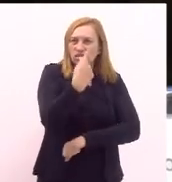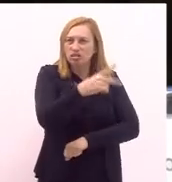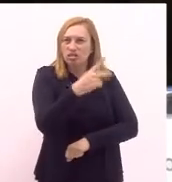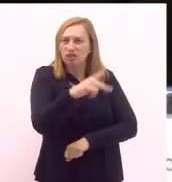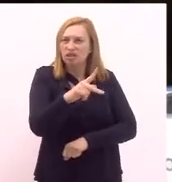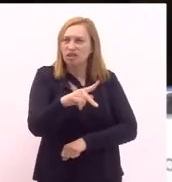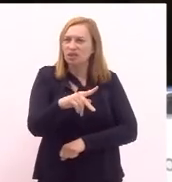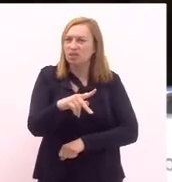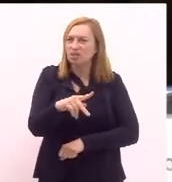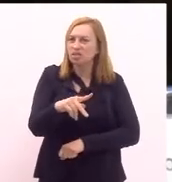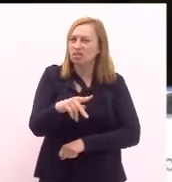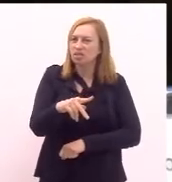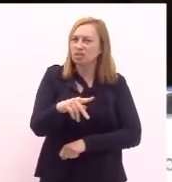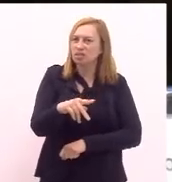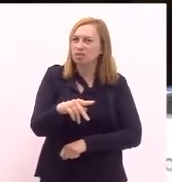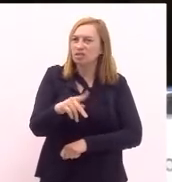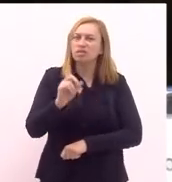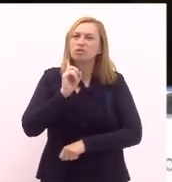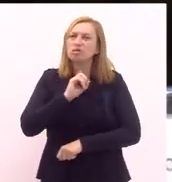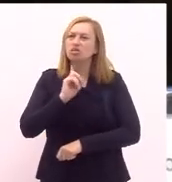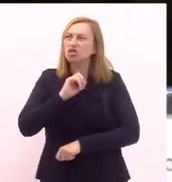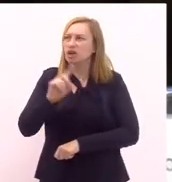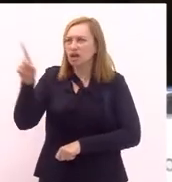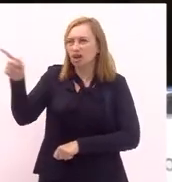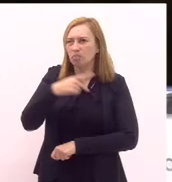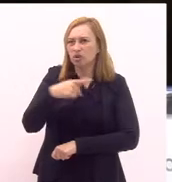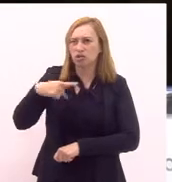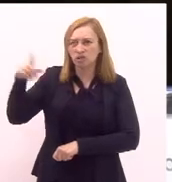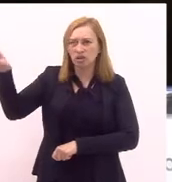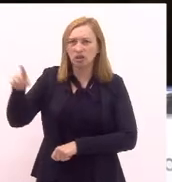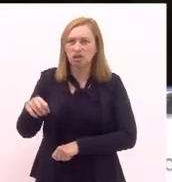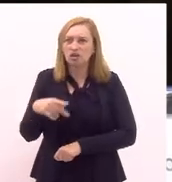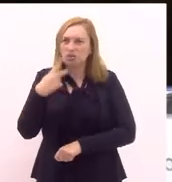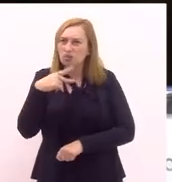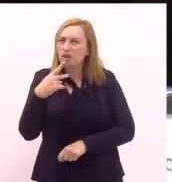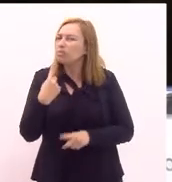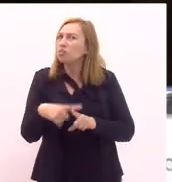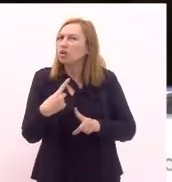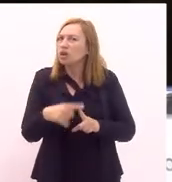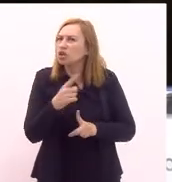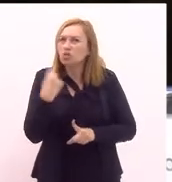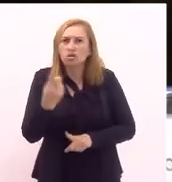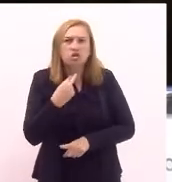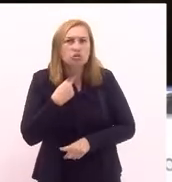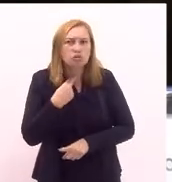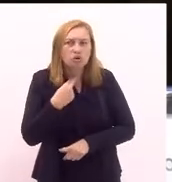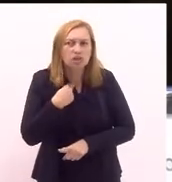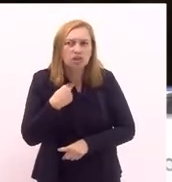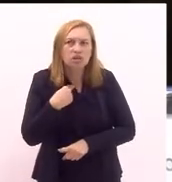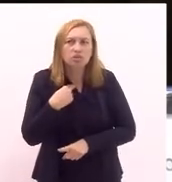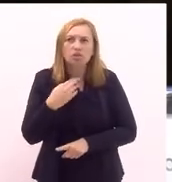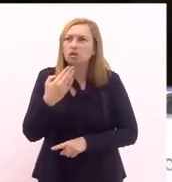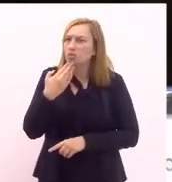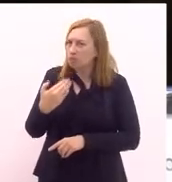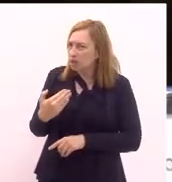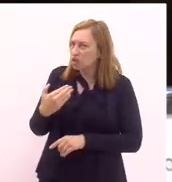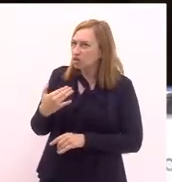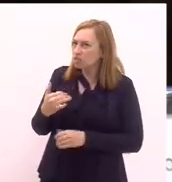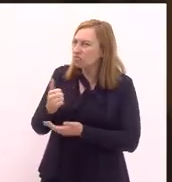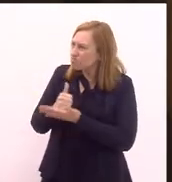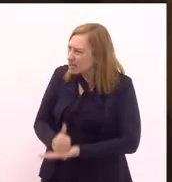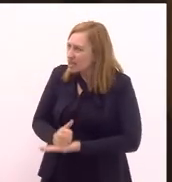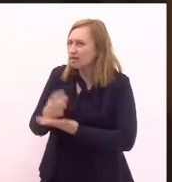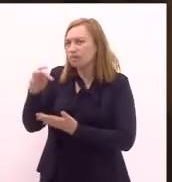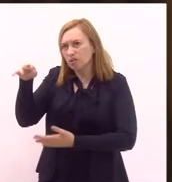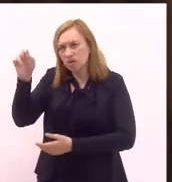lá em Minas Gerais é um doce de pastor eu estou dizendo isso porque nós não podemos eu sei que eu estou pedindo algo muito pesado